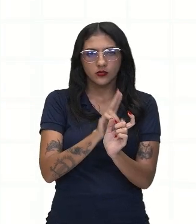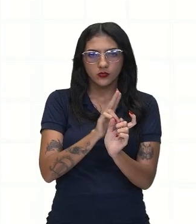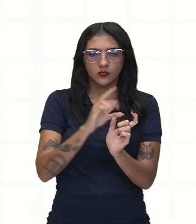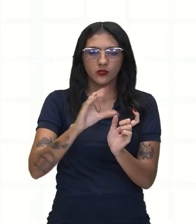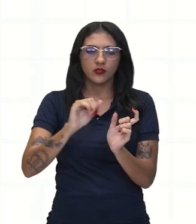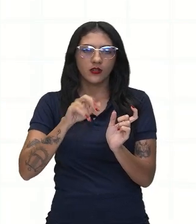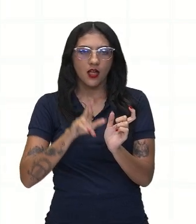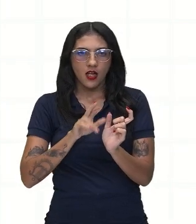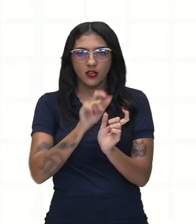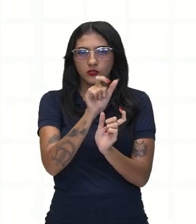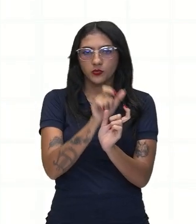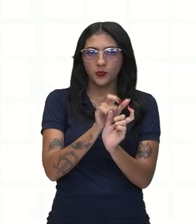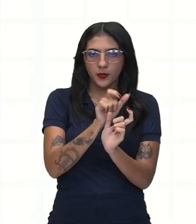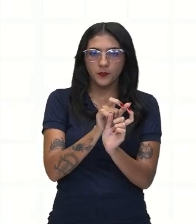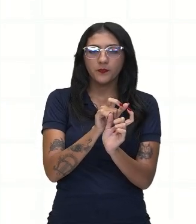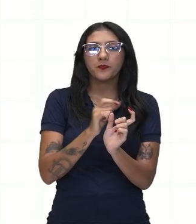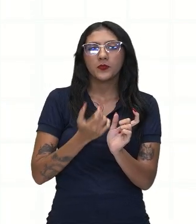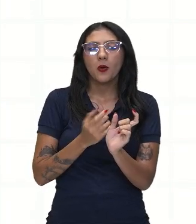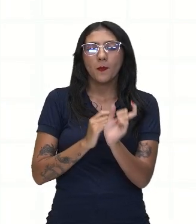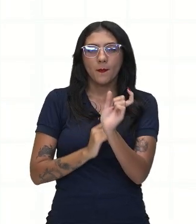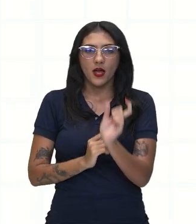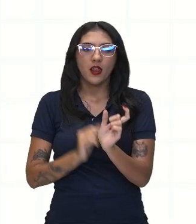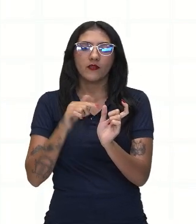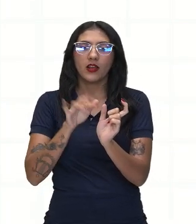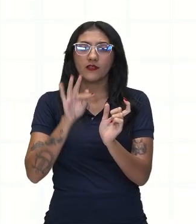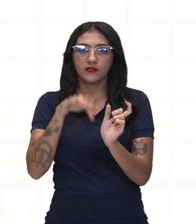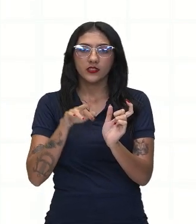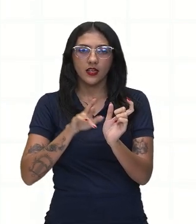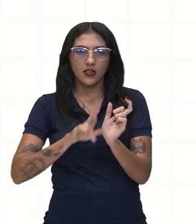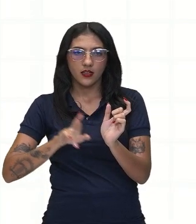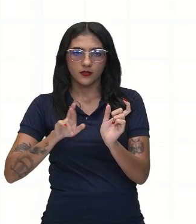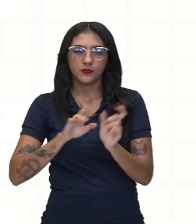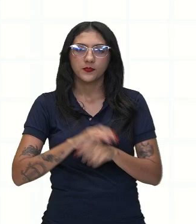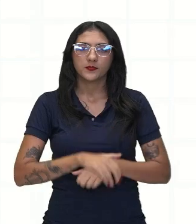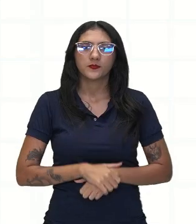certo? Terminou em R, então vai ser acentuada.